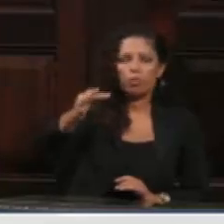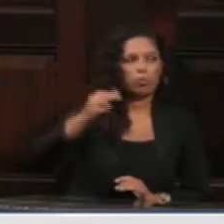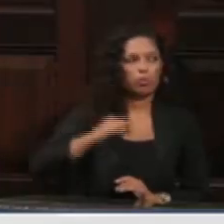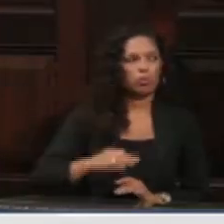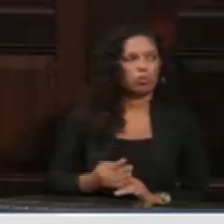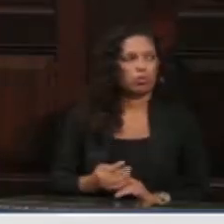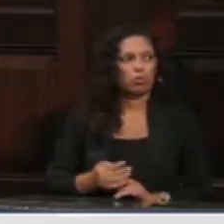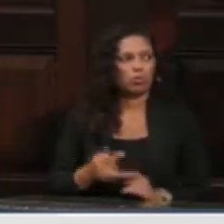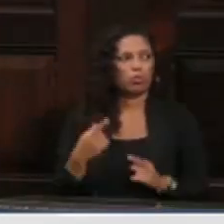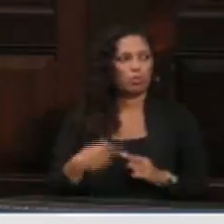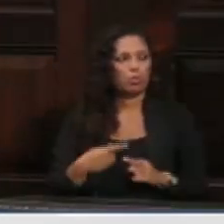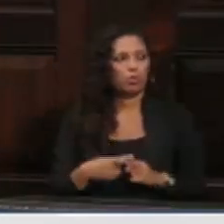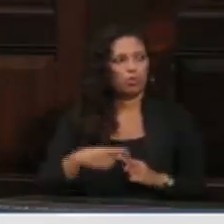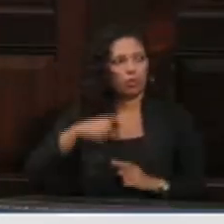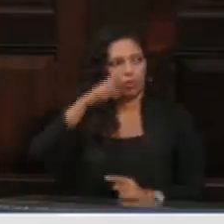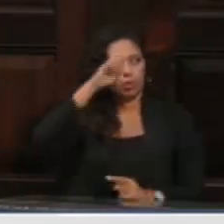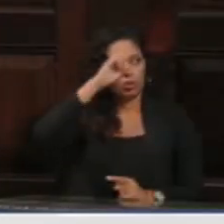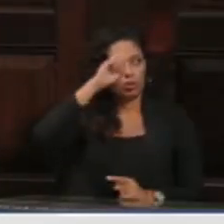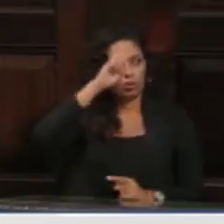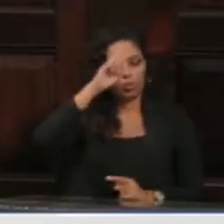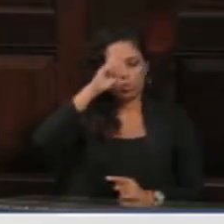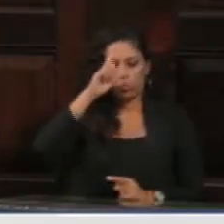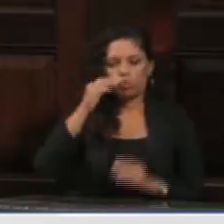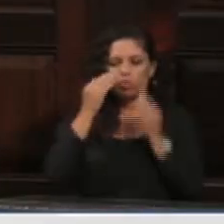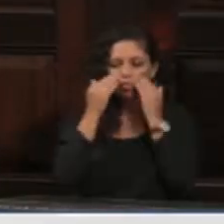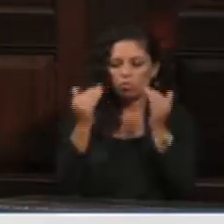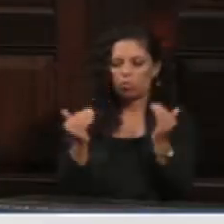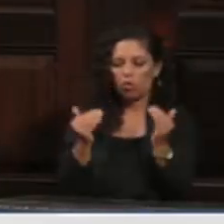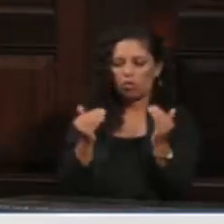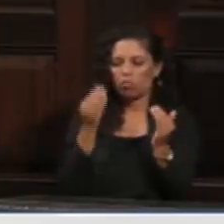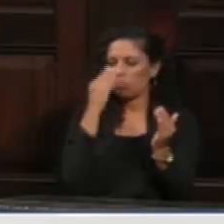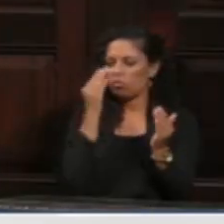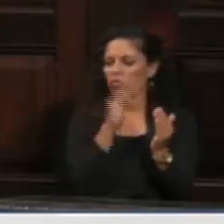produzir diariamente humilhação